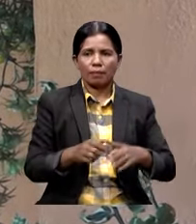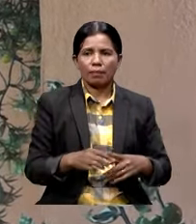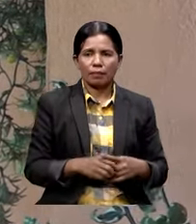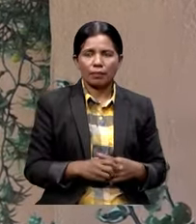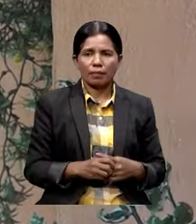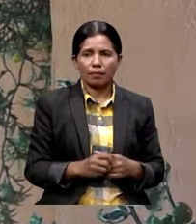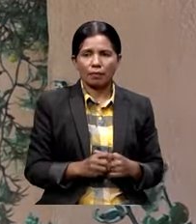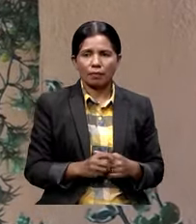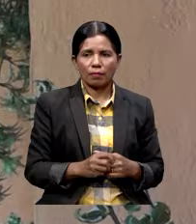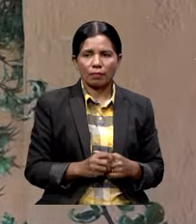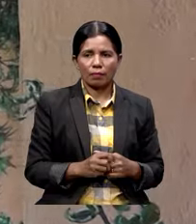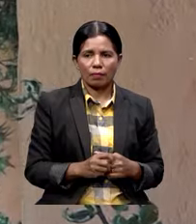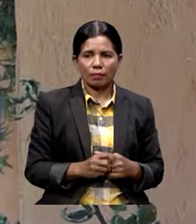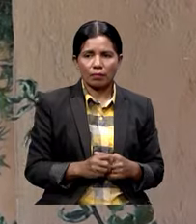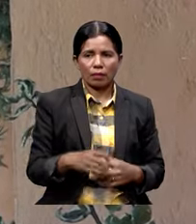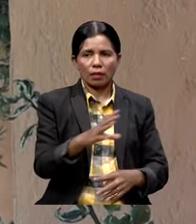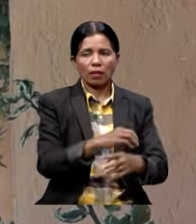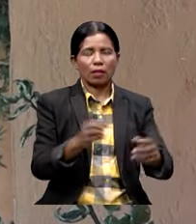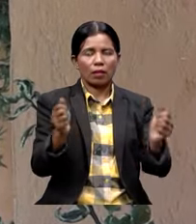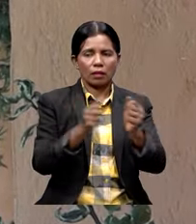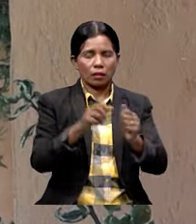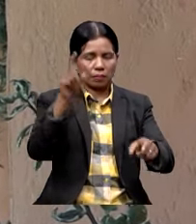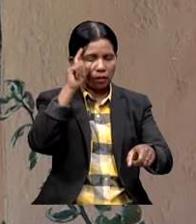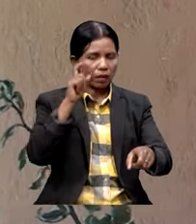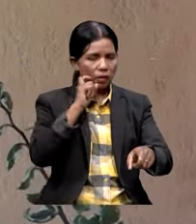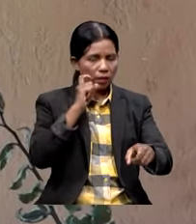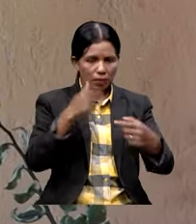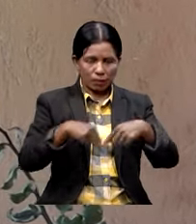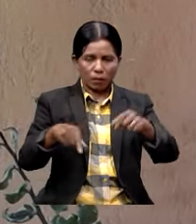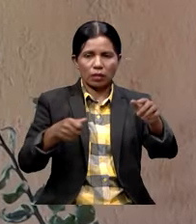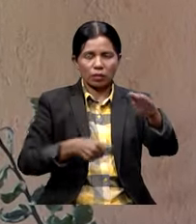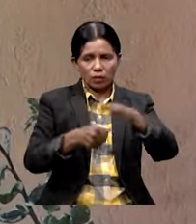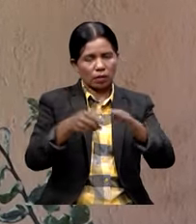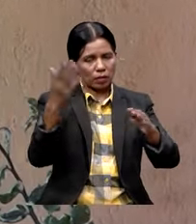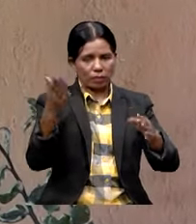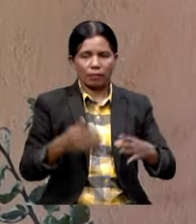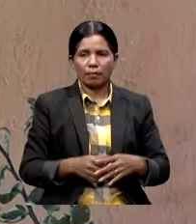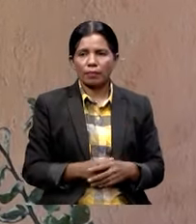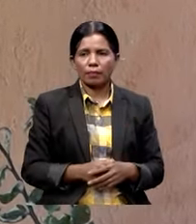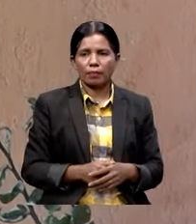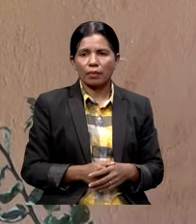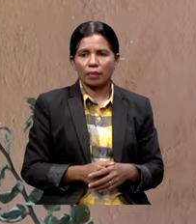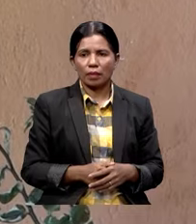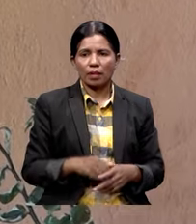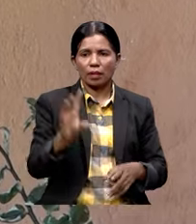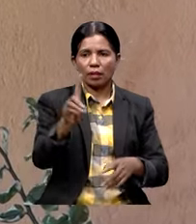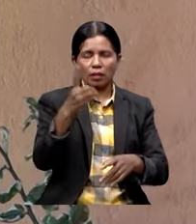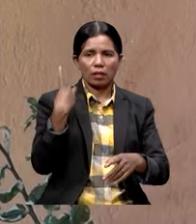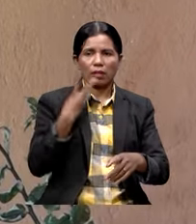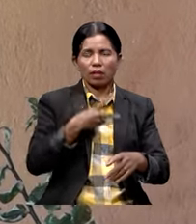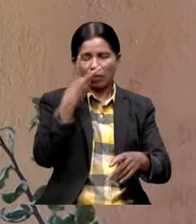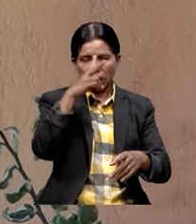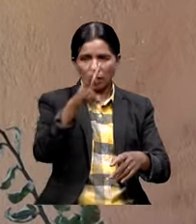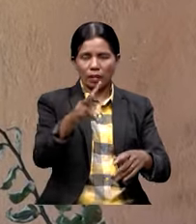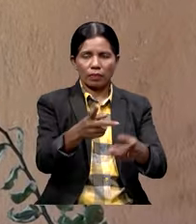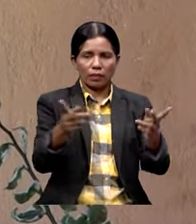a banca a rua que saiba, se não é uma boa a rua que saiba. E é da rede saída, na área da lista né, mas